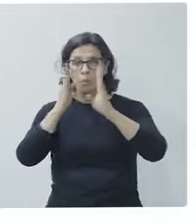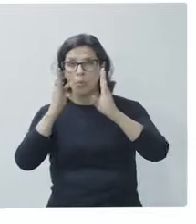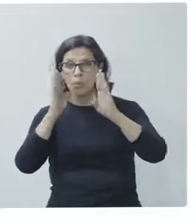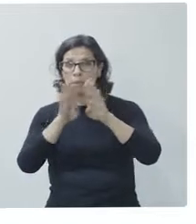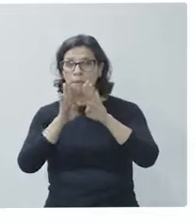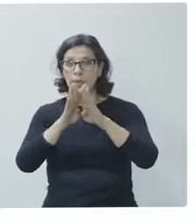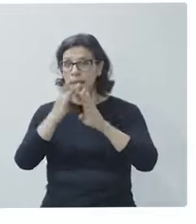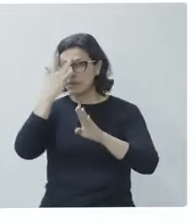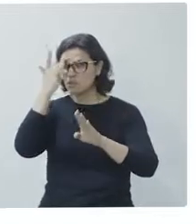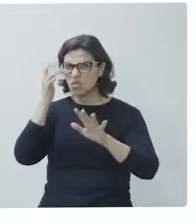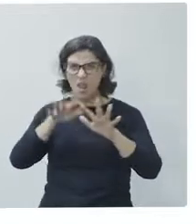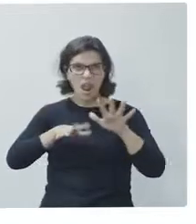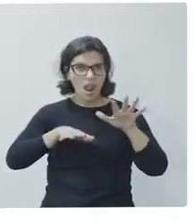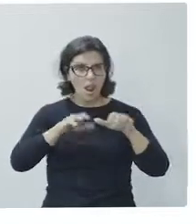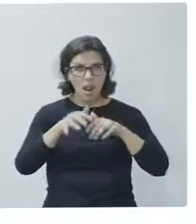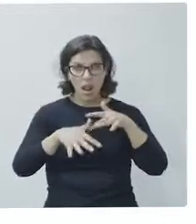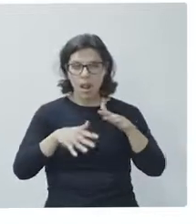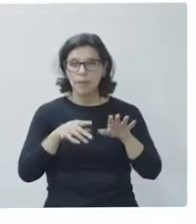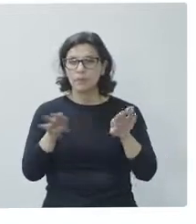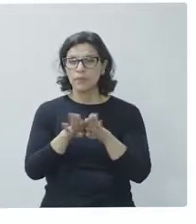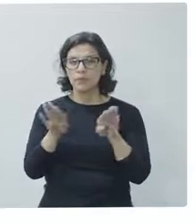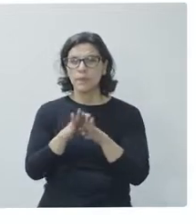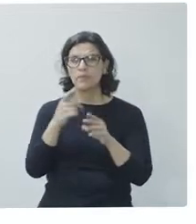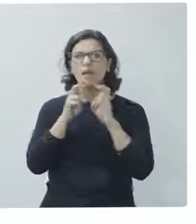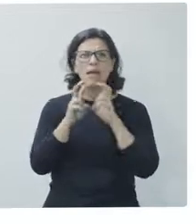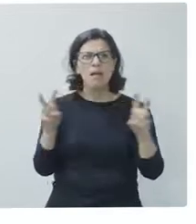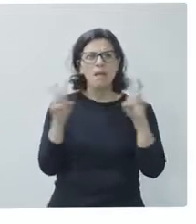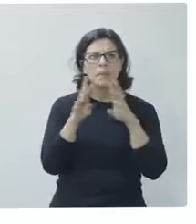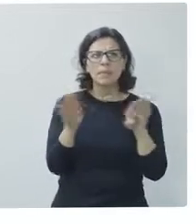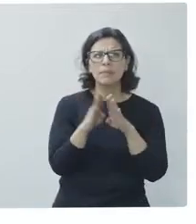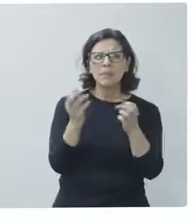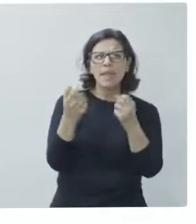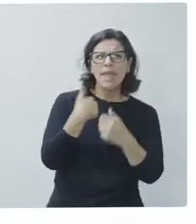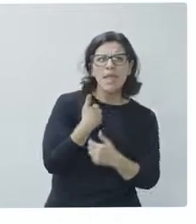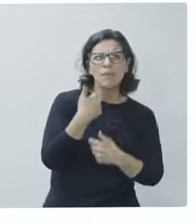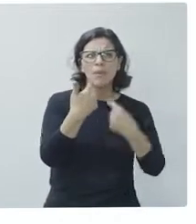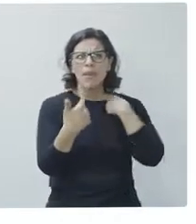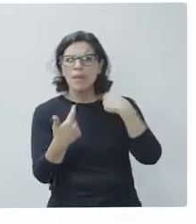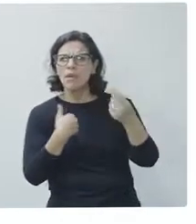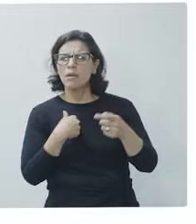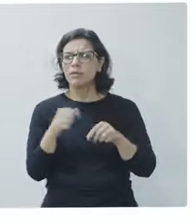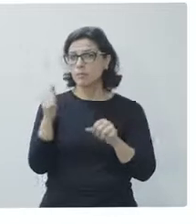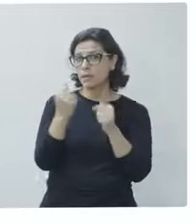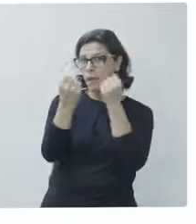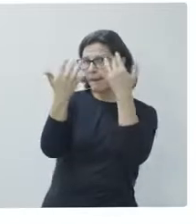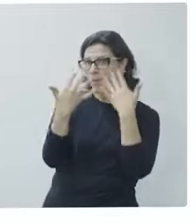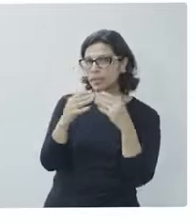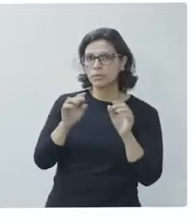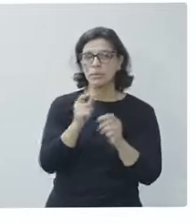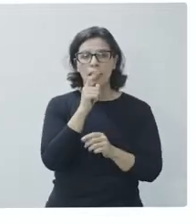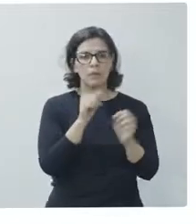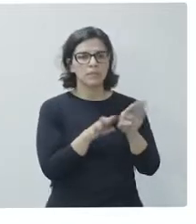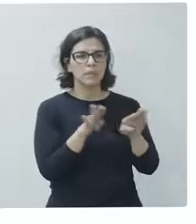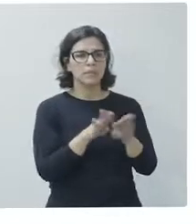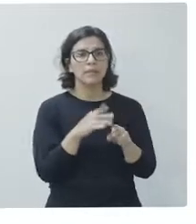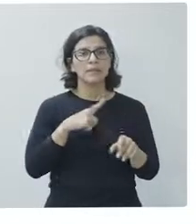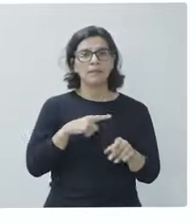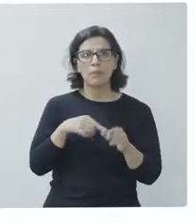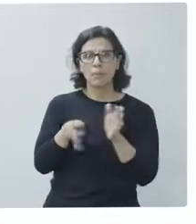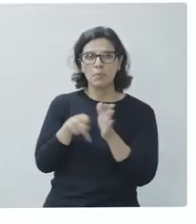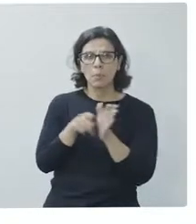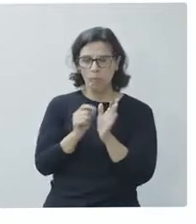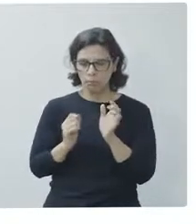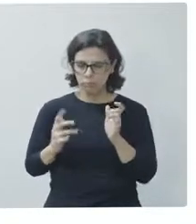multidão avançou, cada pessoa exigindo aos gritos a bênção da fonte. Plantas rastejantes